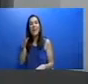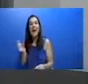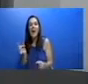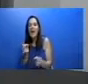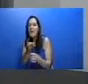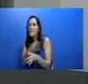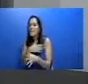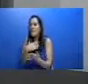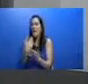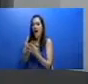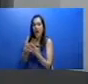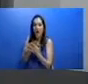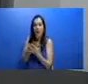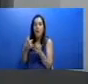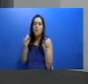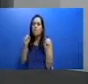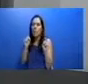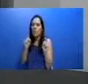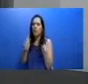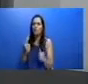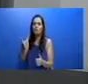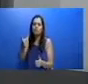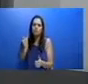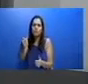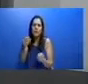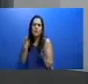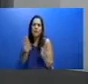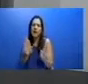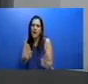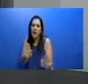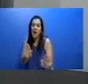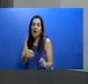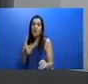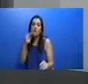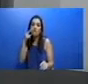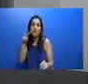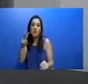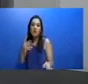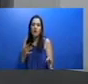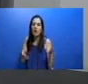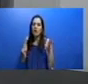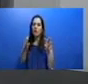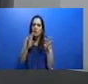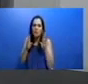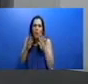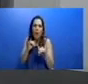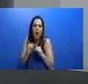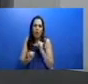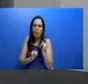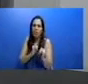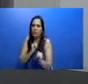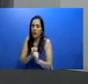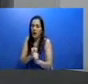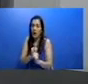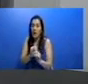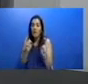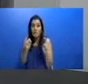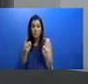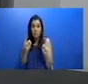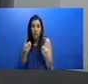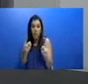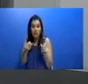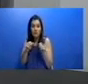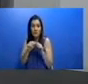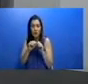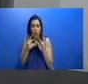precisar, pode rever essa videoaula pelas mídias sociais. Precisa resolver todos os exercícios da